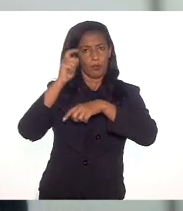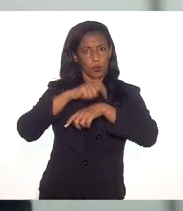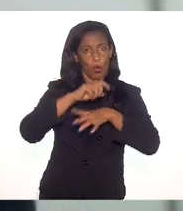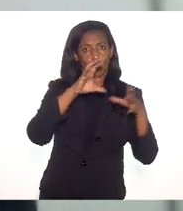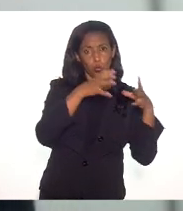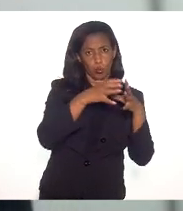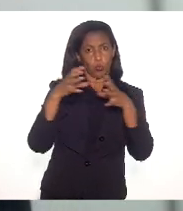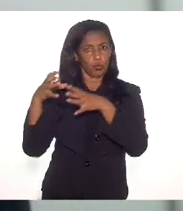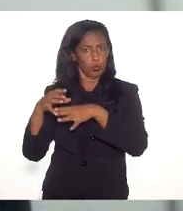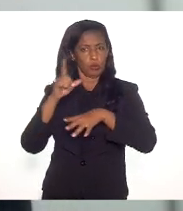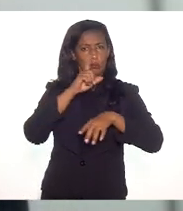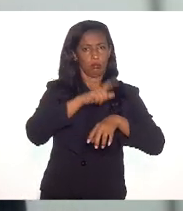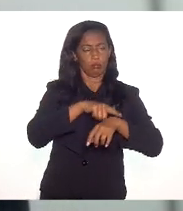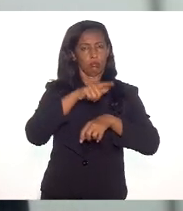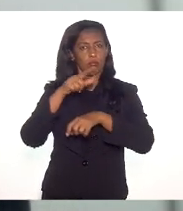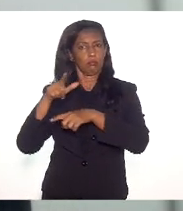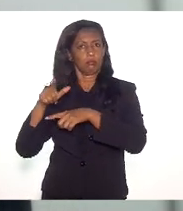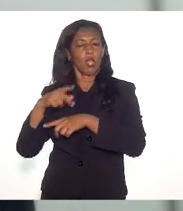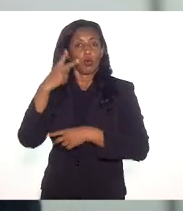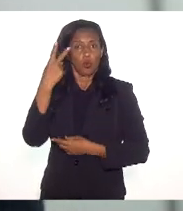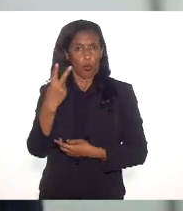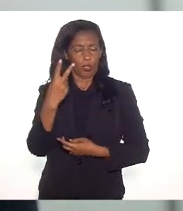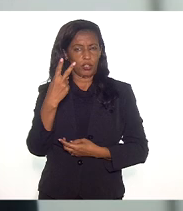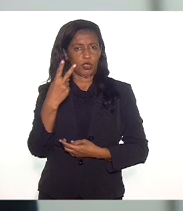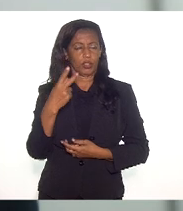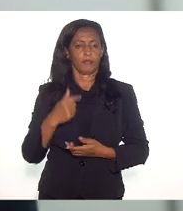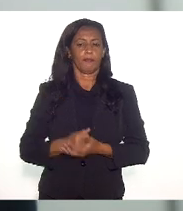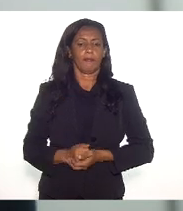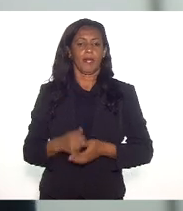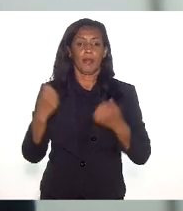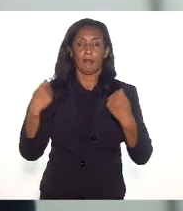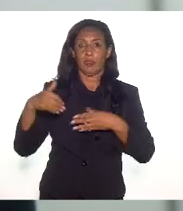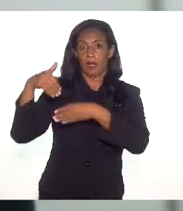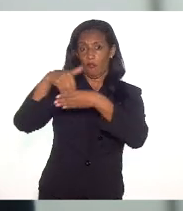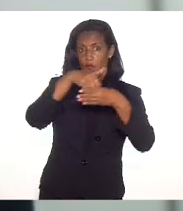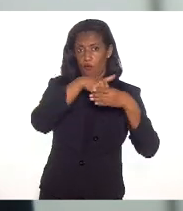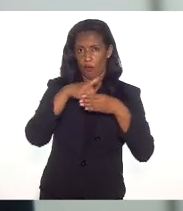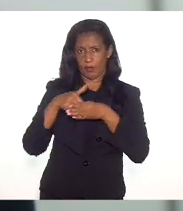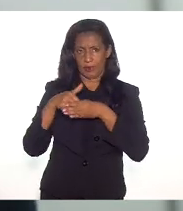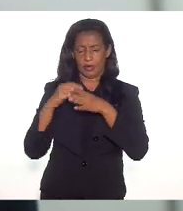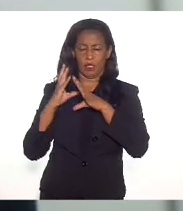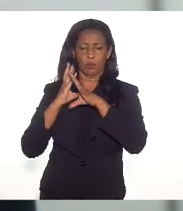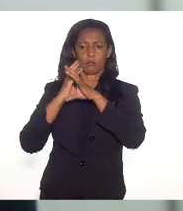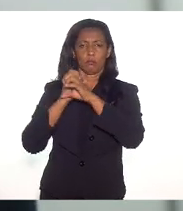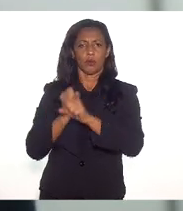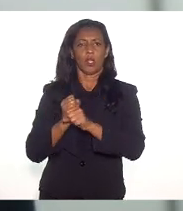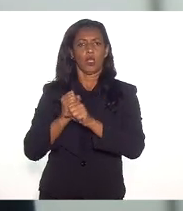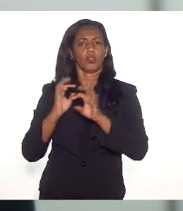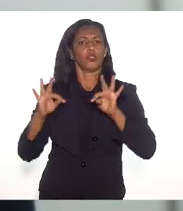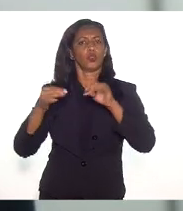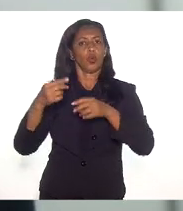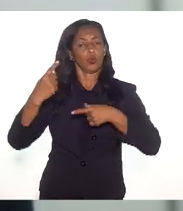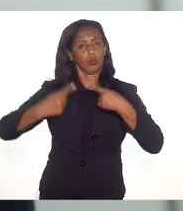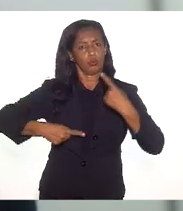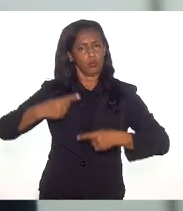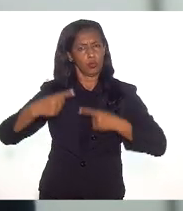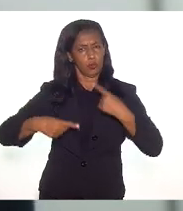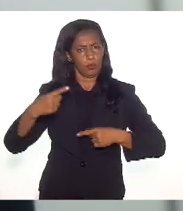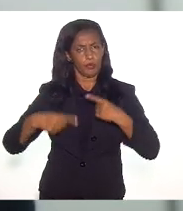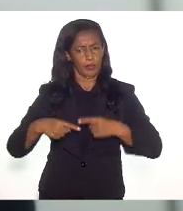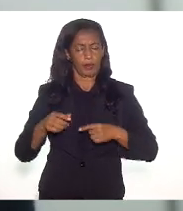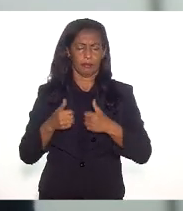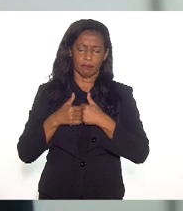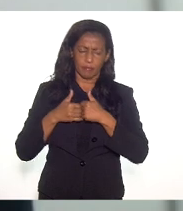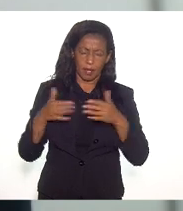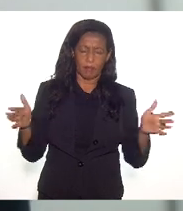70 deputados. Está aberto o prazo para a confecção de